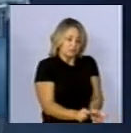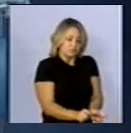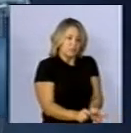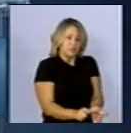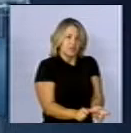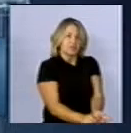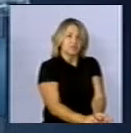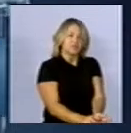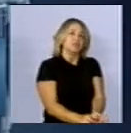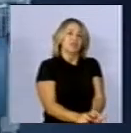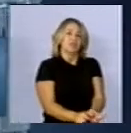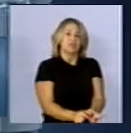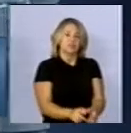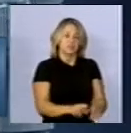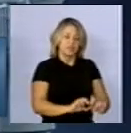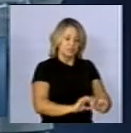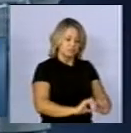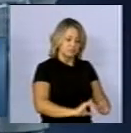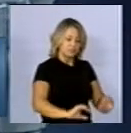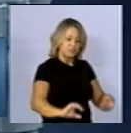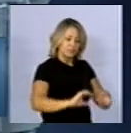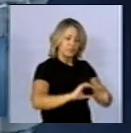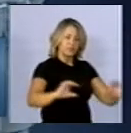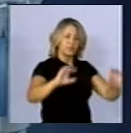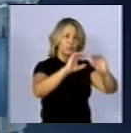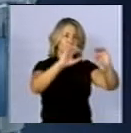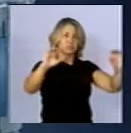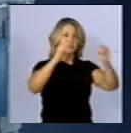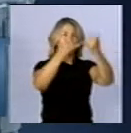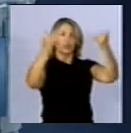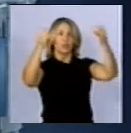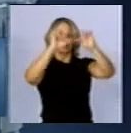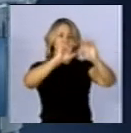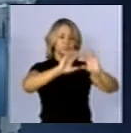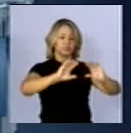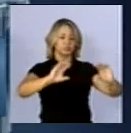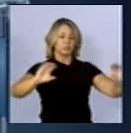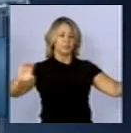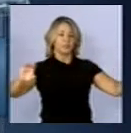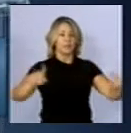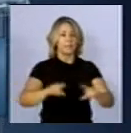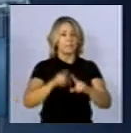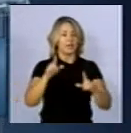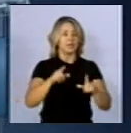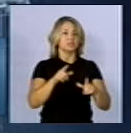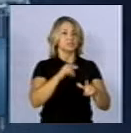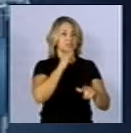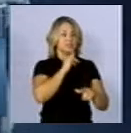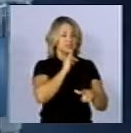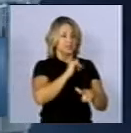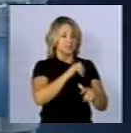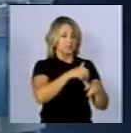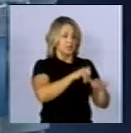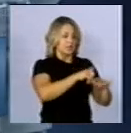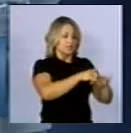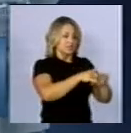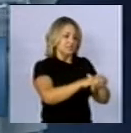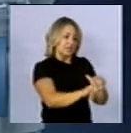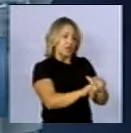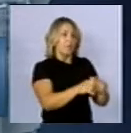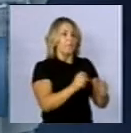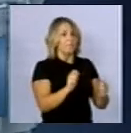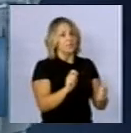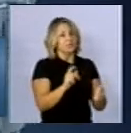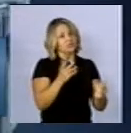através uma uma camada isolante que os recobre como consequência o risco de descargas elétricas ele ele passa a